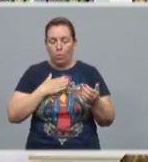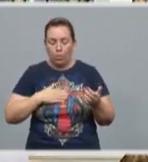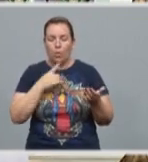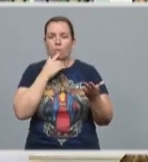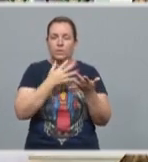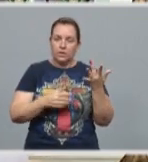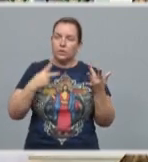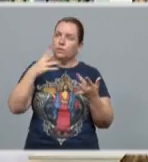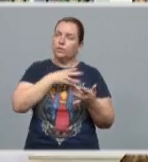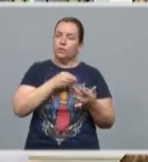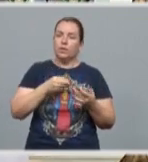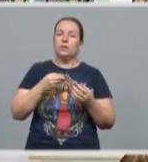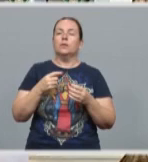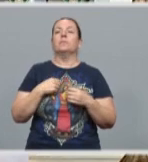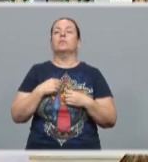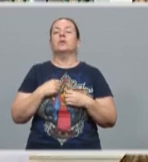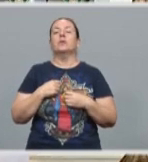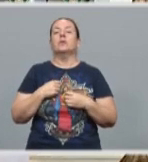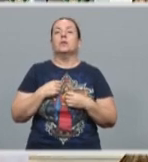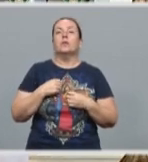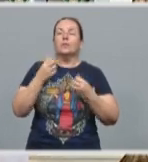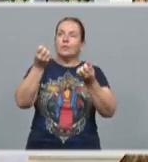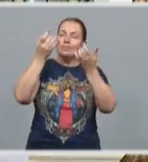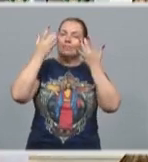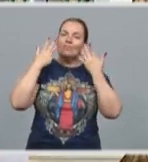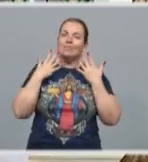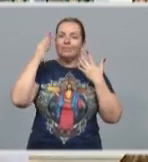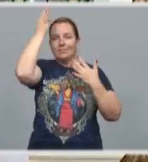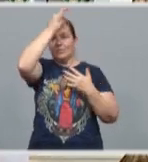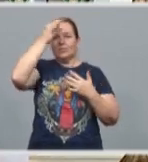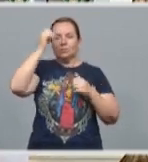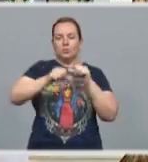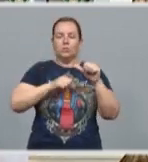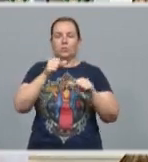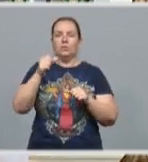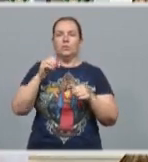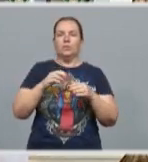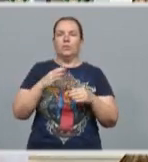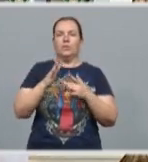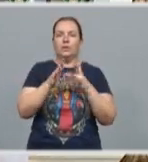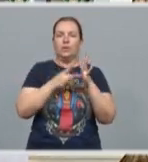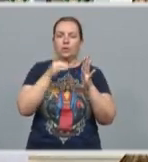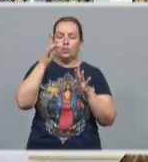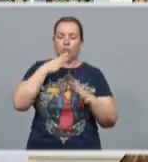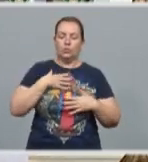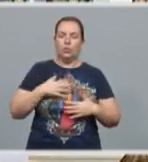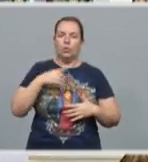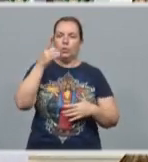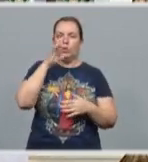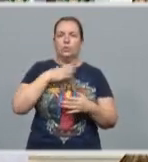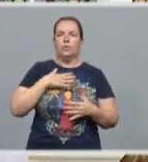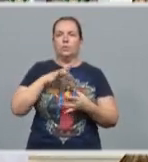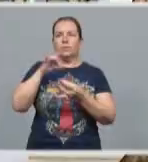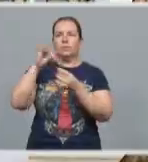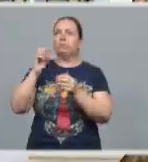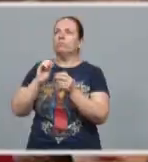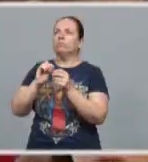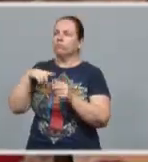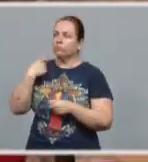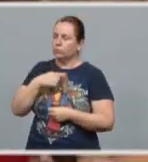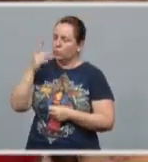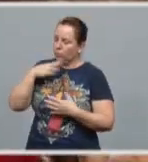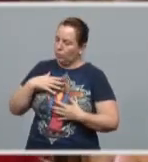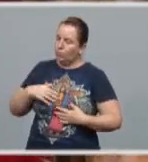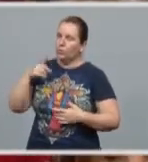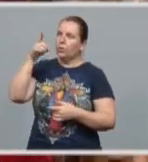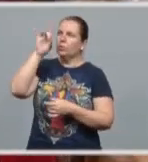vosso Filho, sejamos repletos do Espírito Santo e nos tornemos em Cristo um só corpo, um só Espírito. Fazei de nós